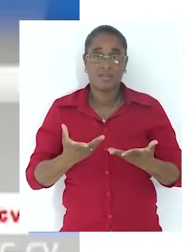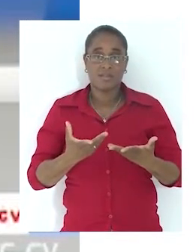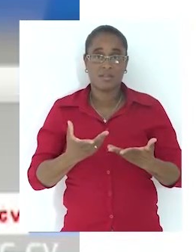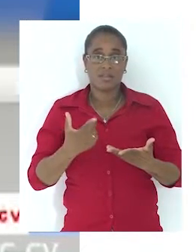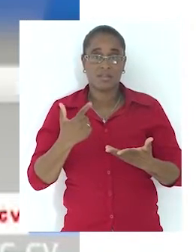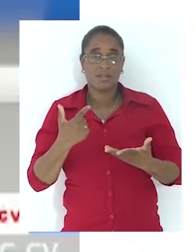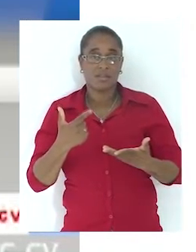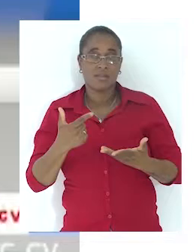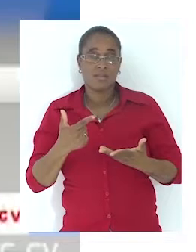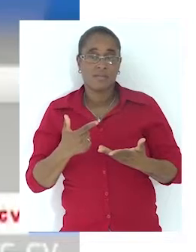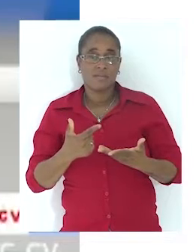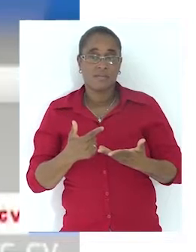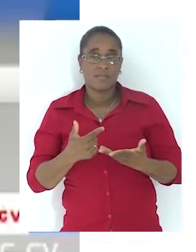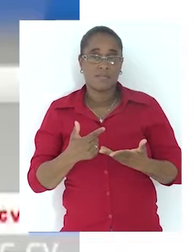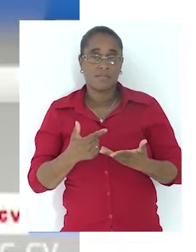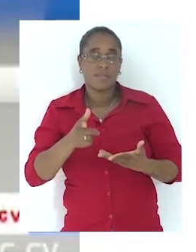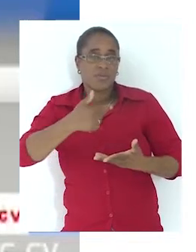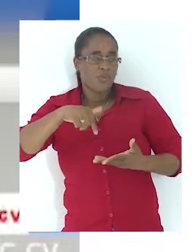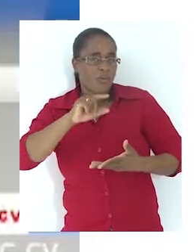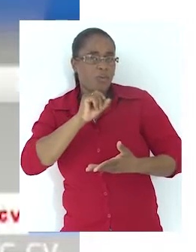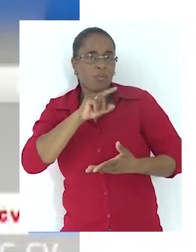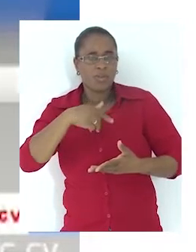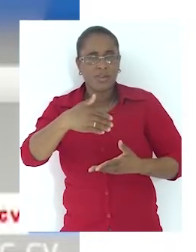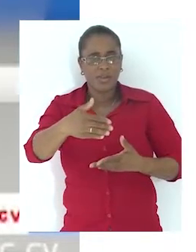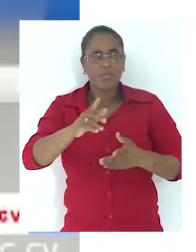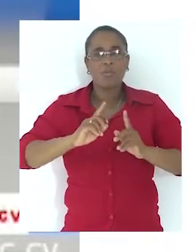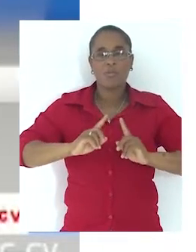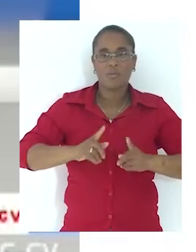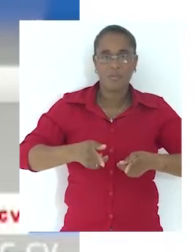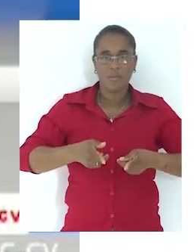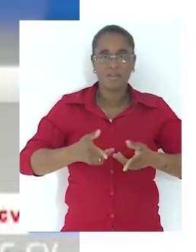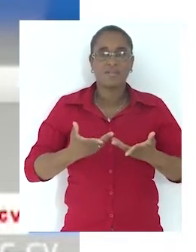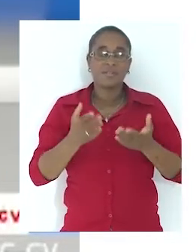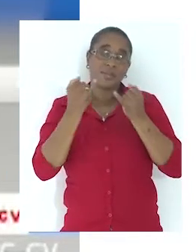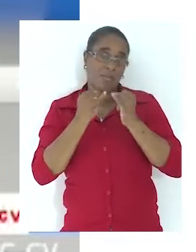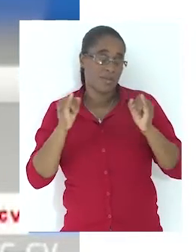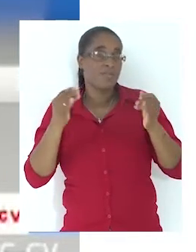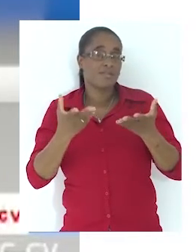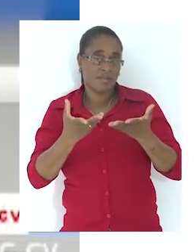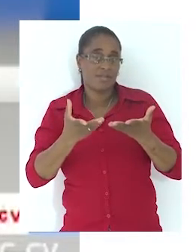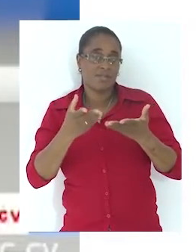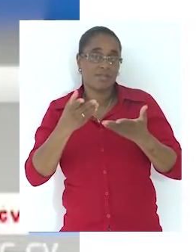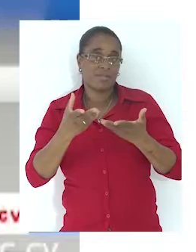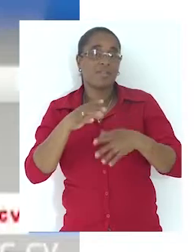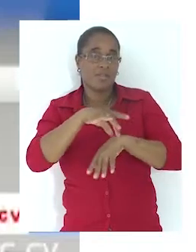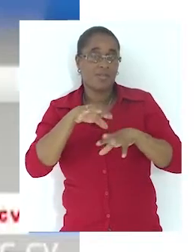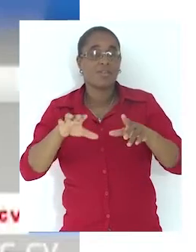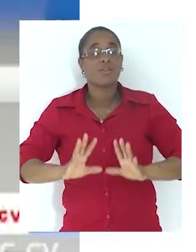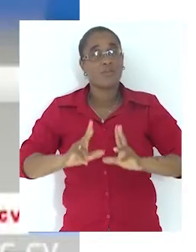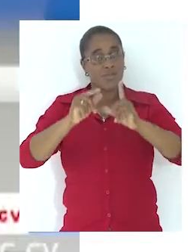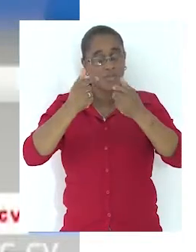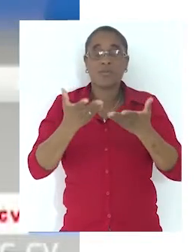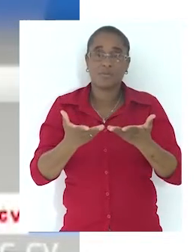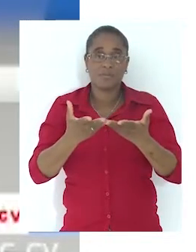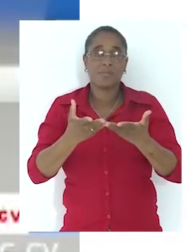prolongamentos a partir do dia 3, nós poderíamos começar. Dependendo da evolução da pandemia. Por isso, dependendo da